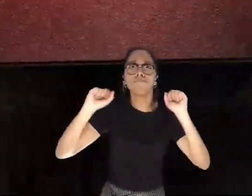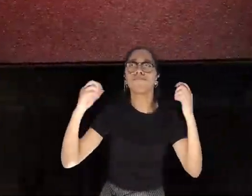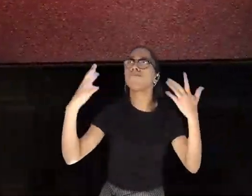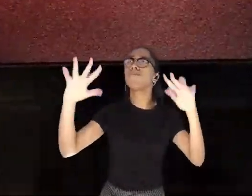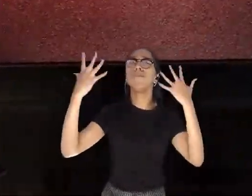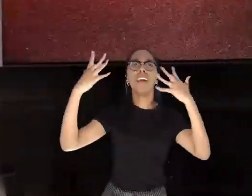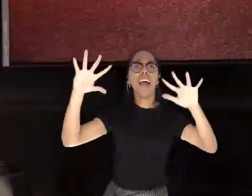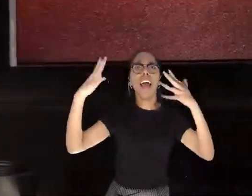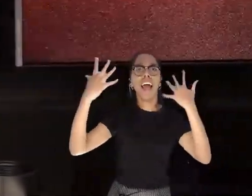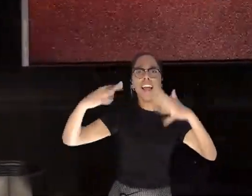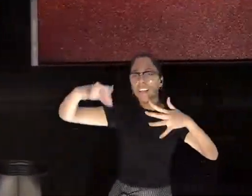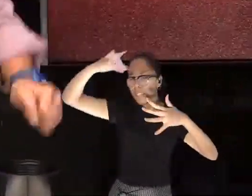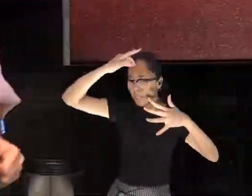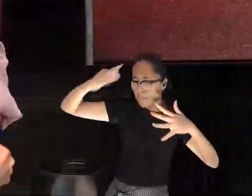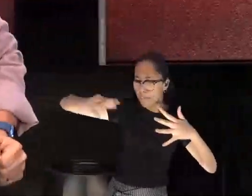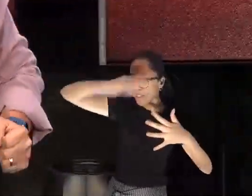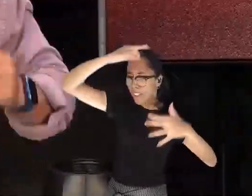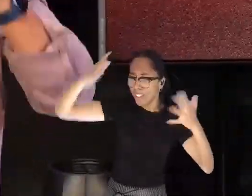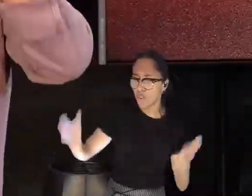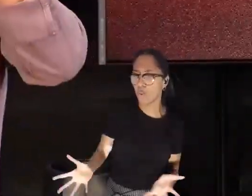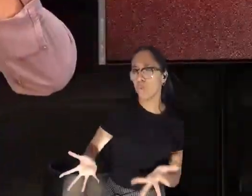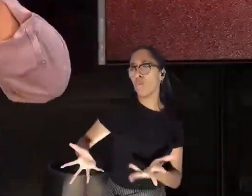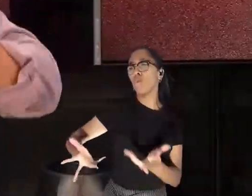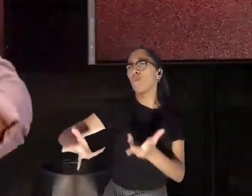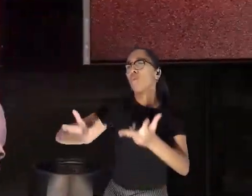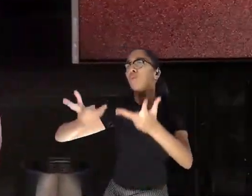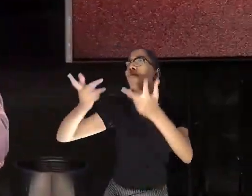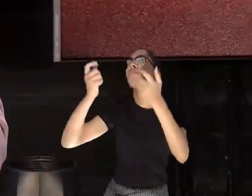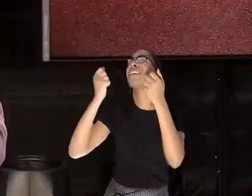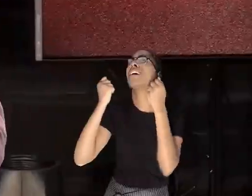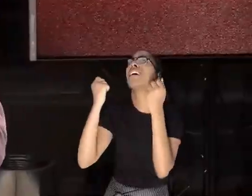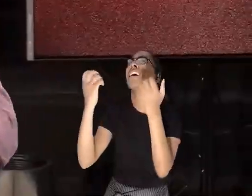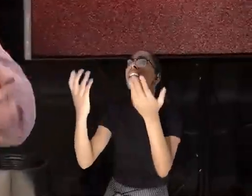o Espírito Santo.